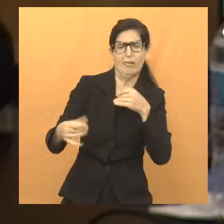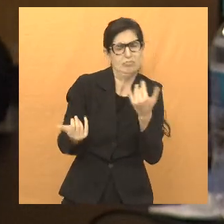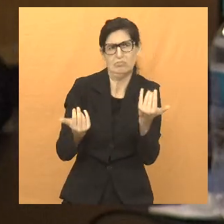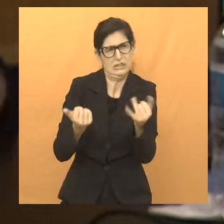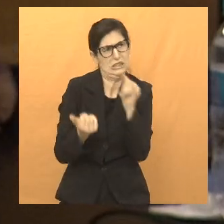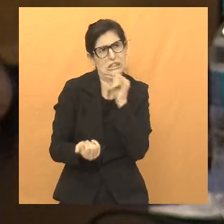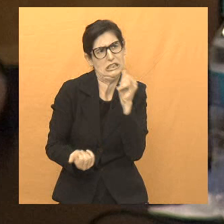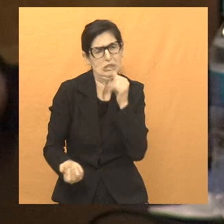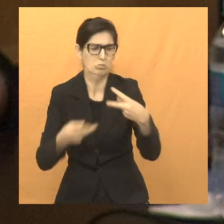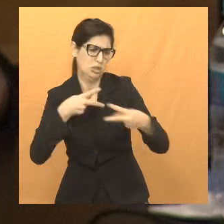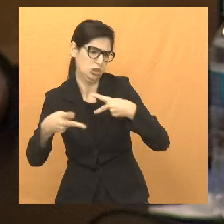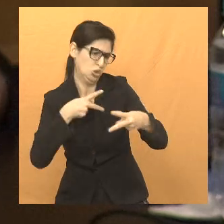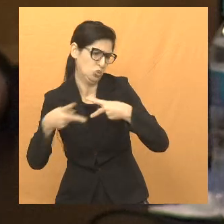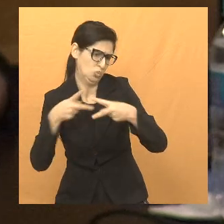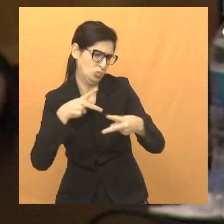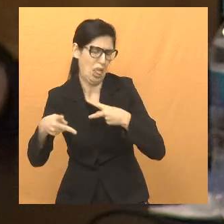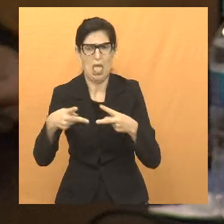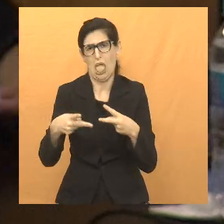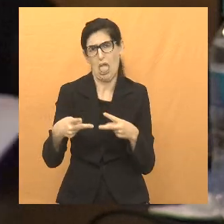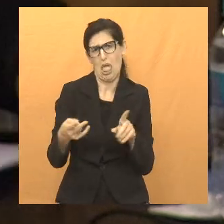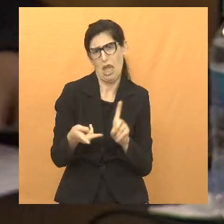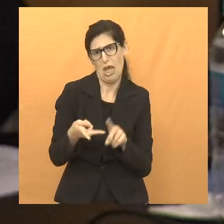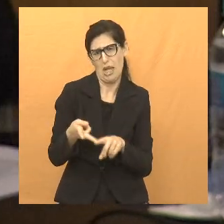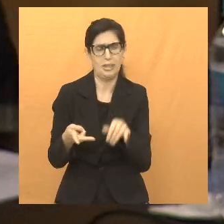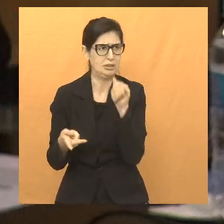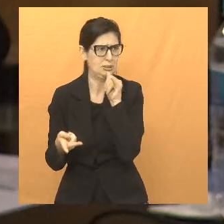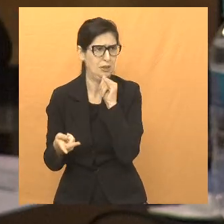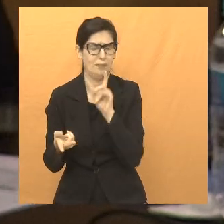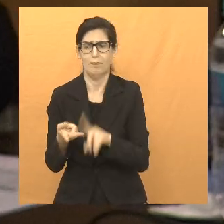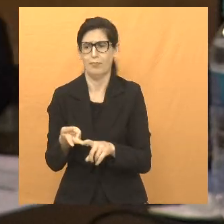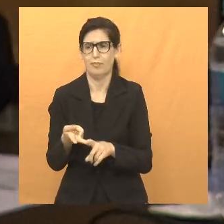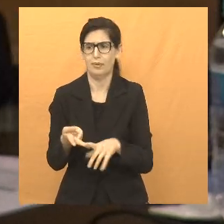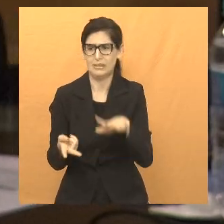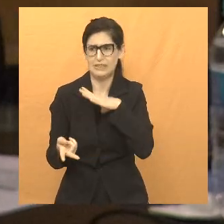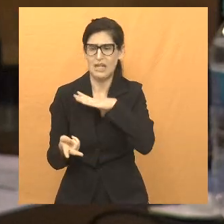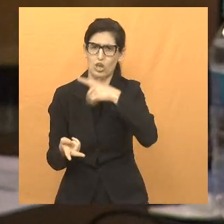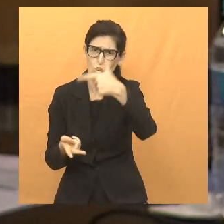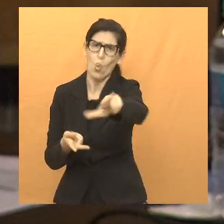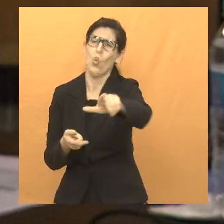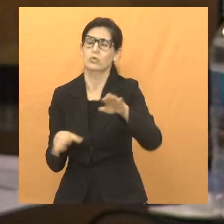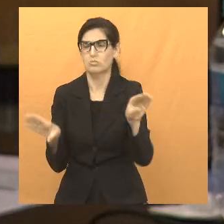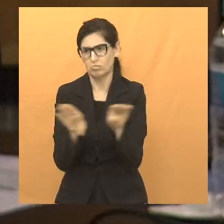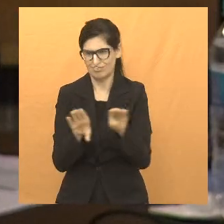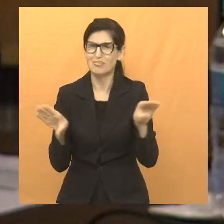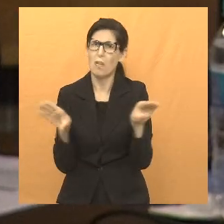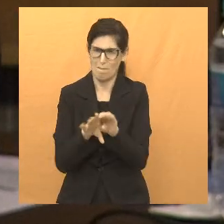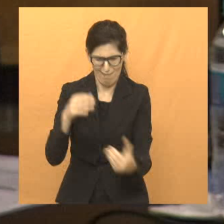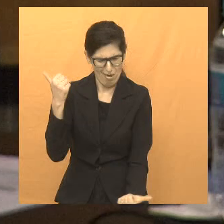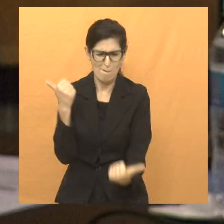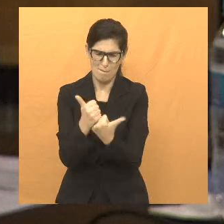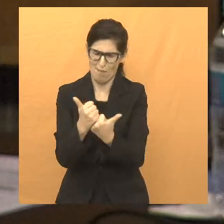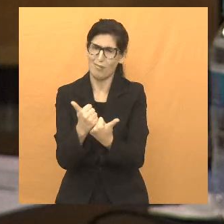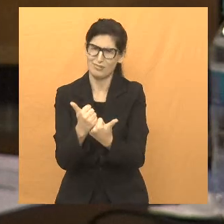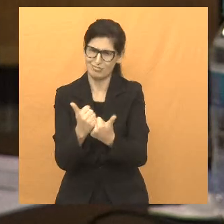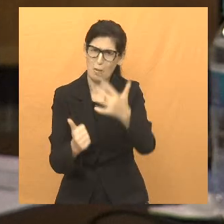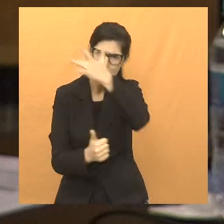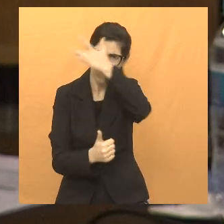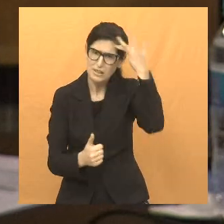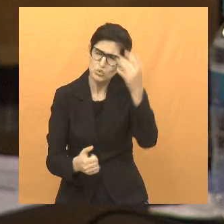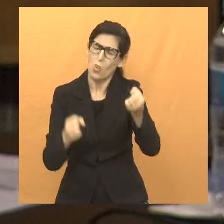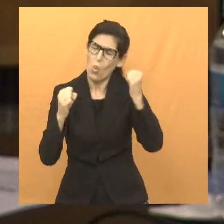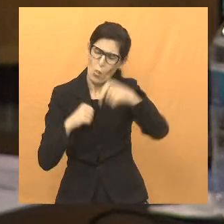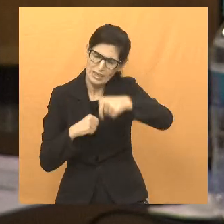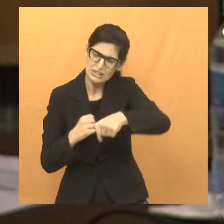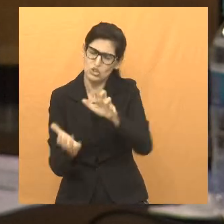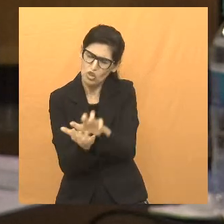e outros municípios que fazem parte da nossa rede também nos apoiam à medida que